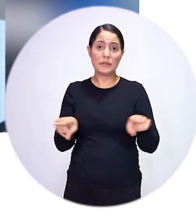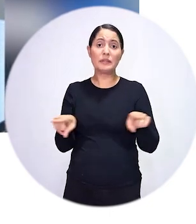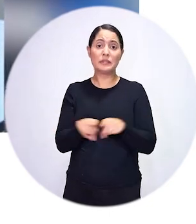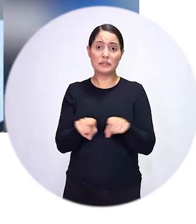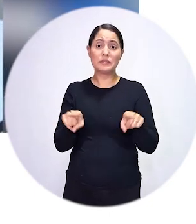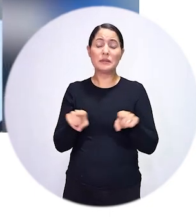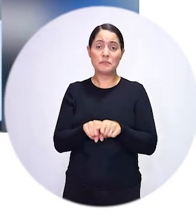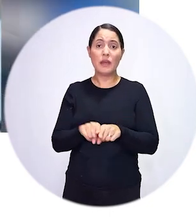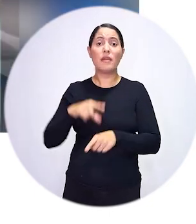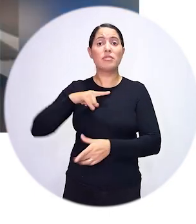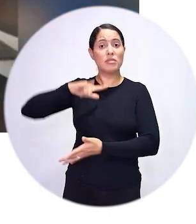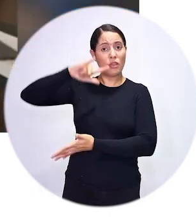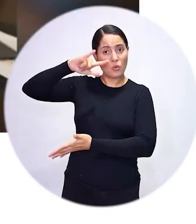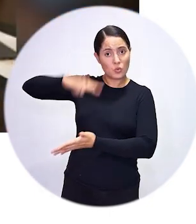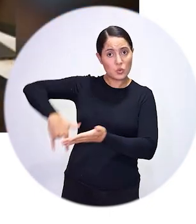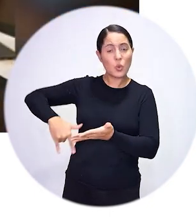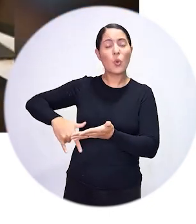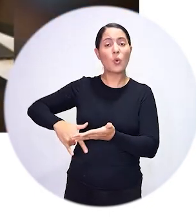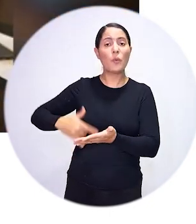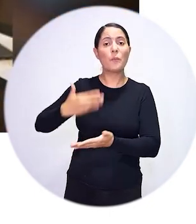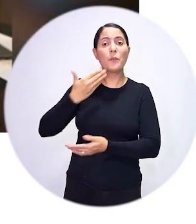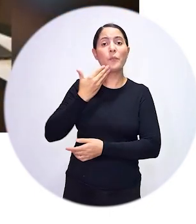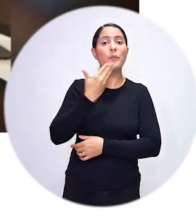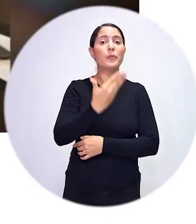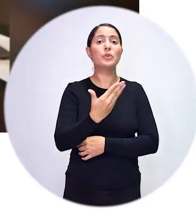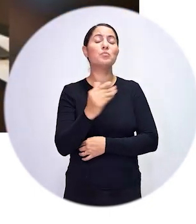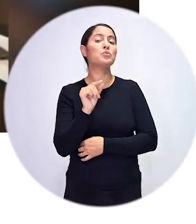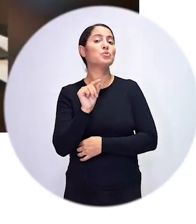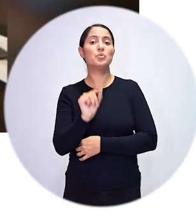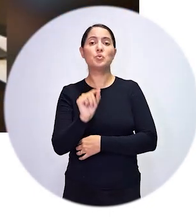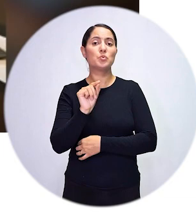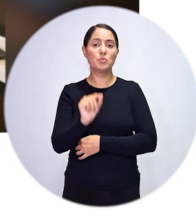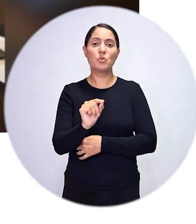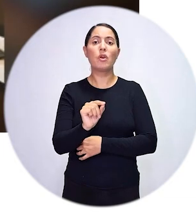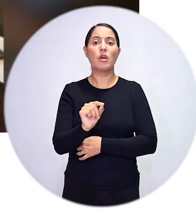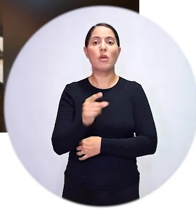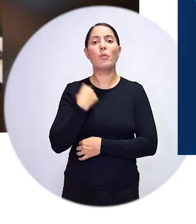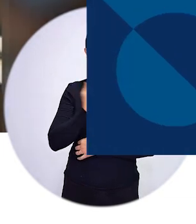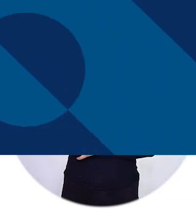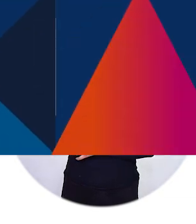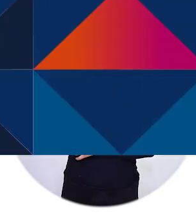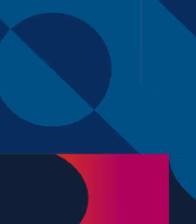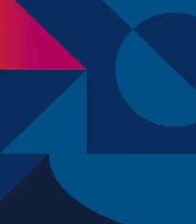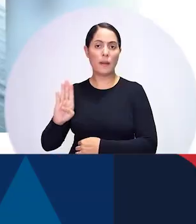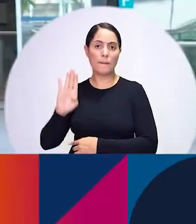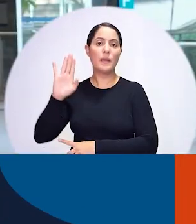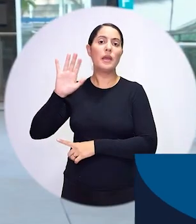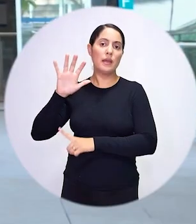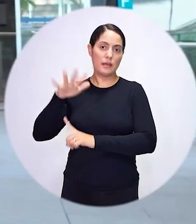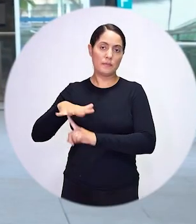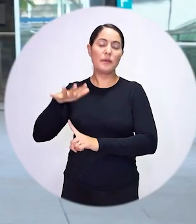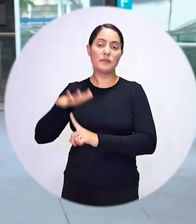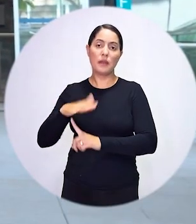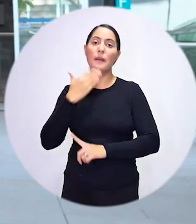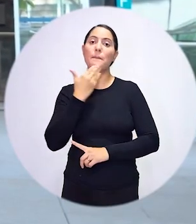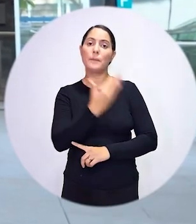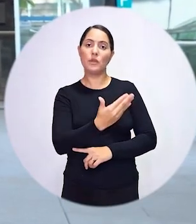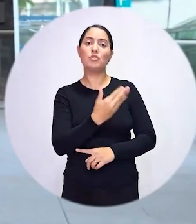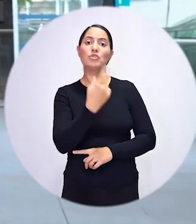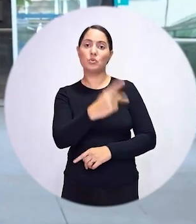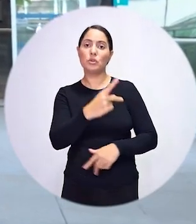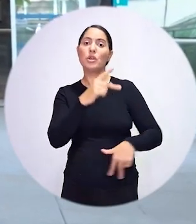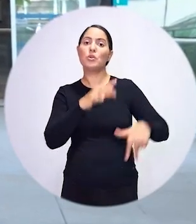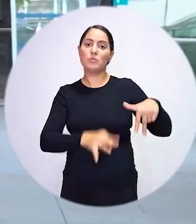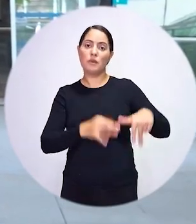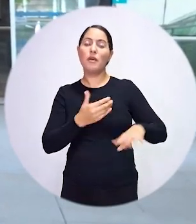fatos e nessa semana ele também despachou concedendo, então, acolhendo esse pleito